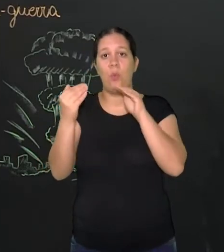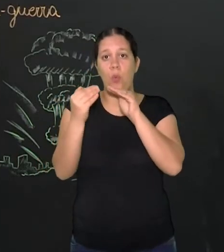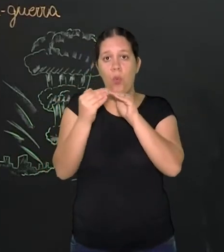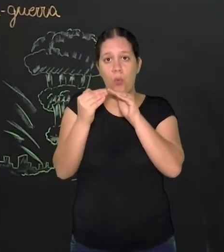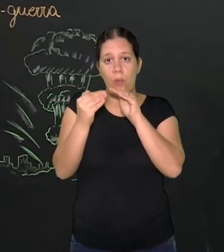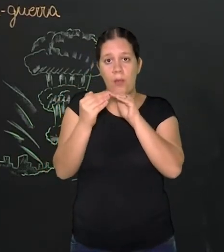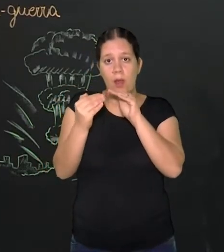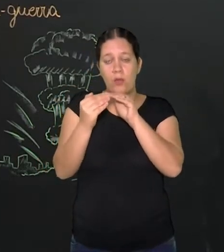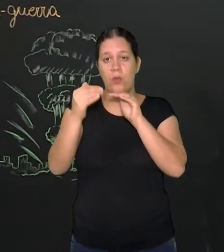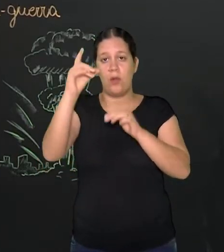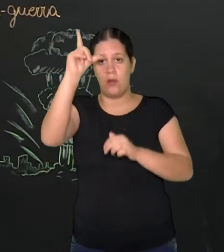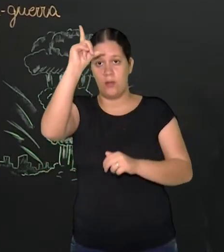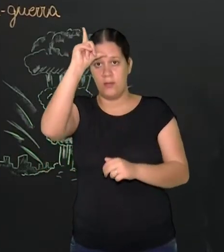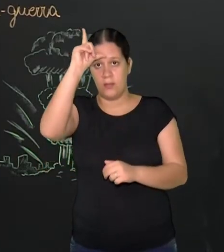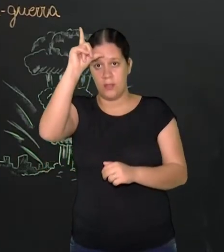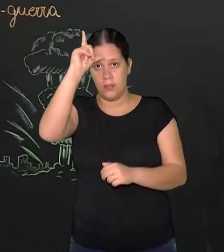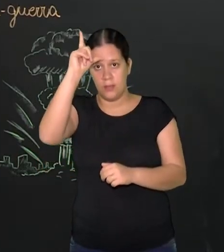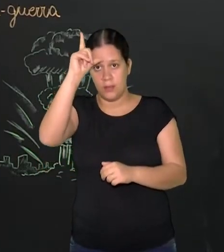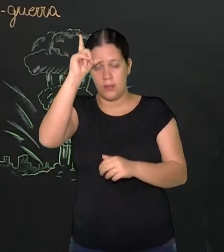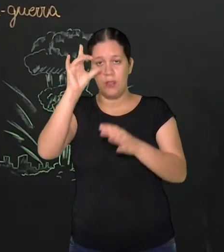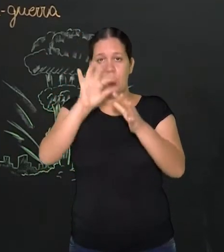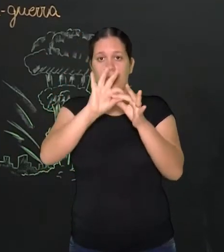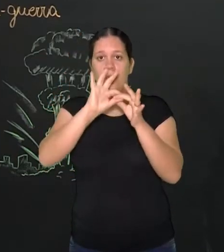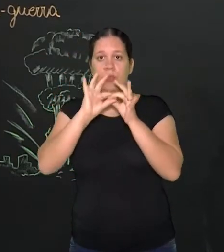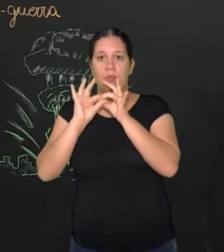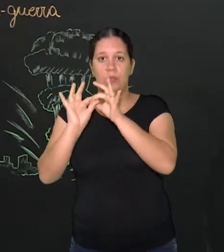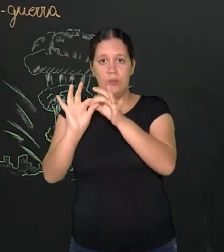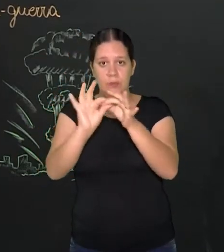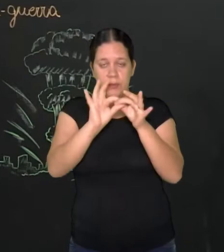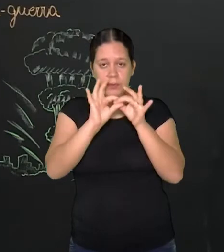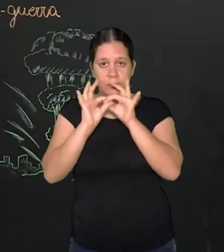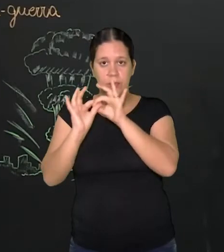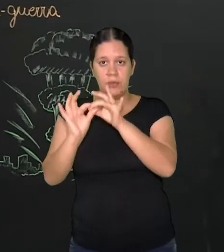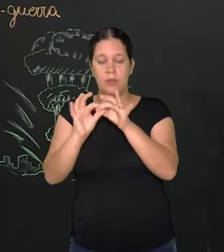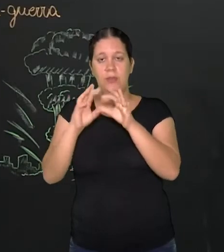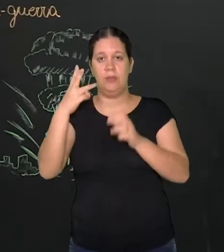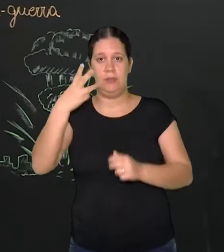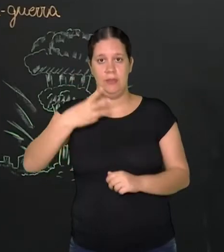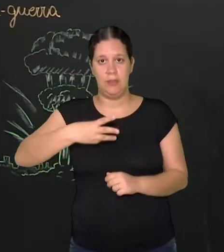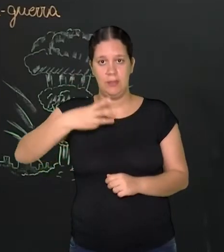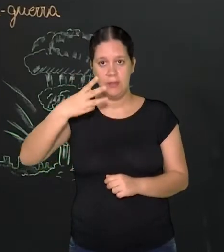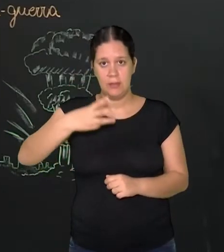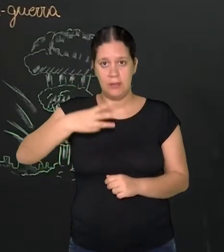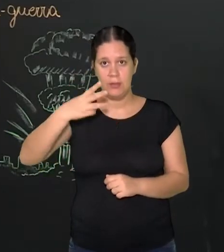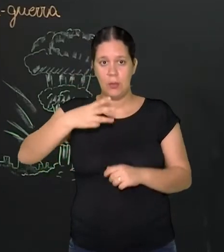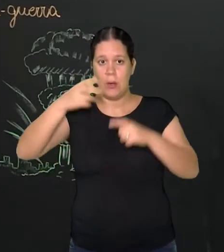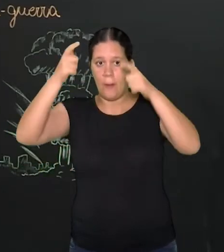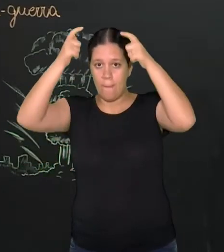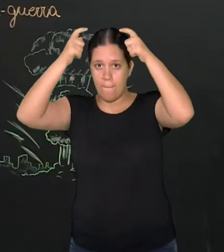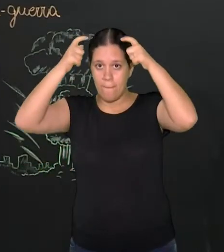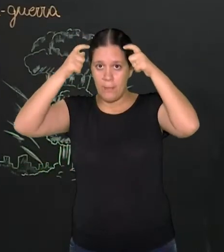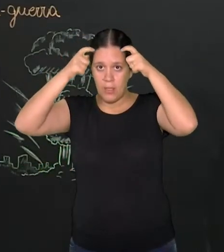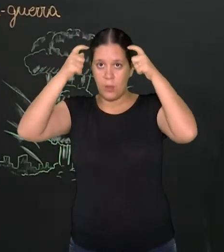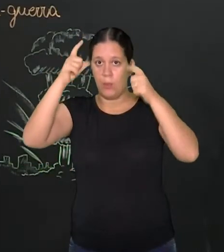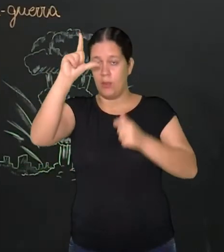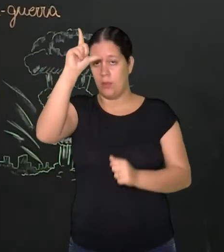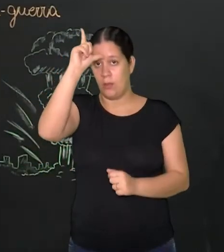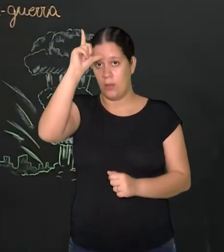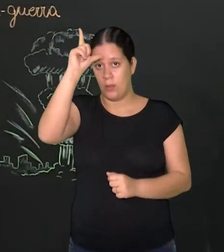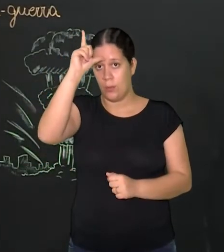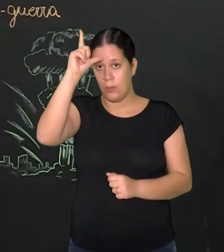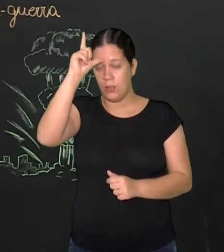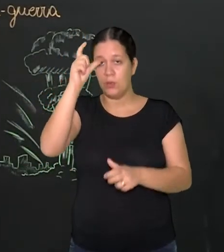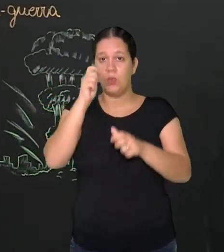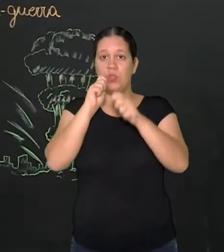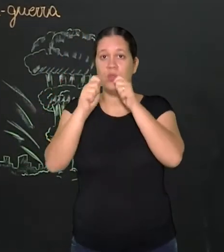fizeram um acordo com os alemães para se unificarem, para fazer esse terceiro Império Alemão. Por quê?